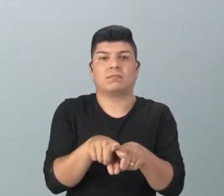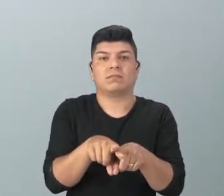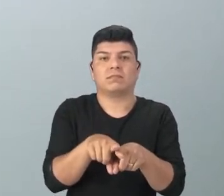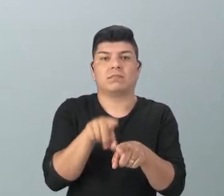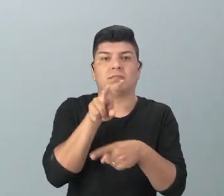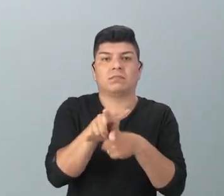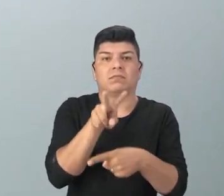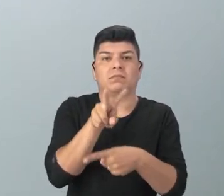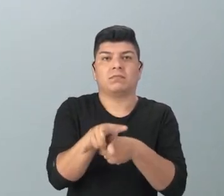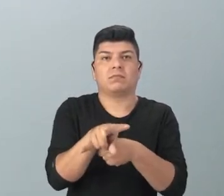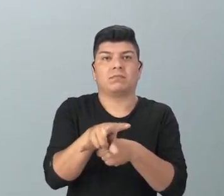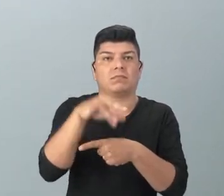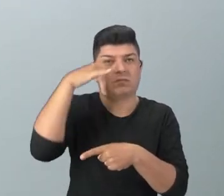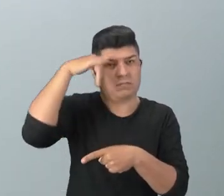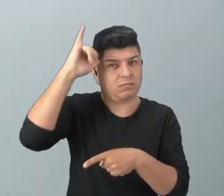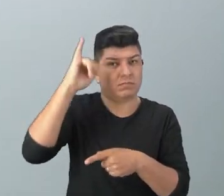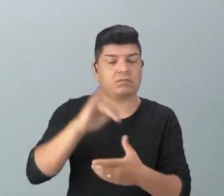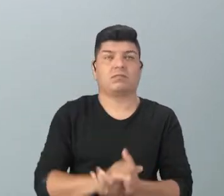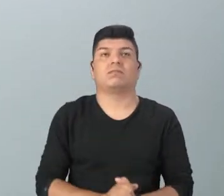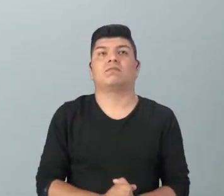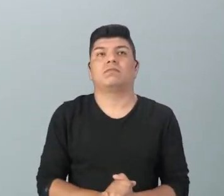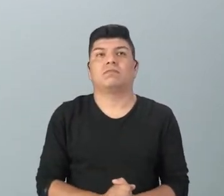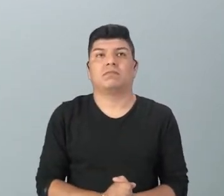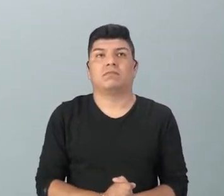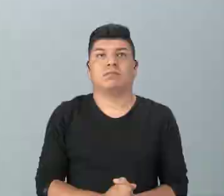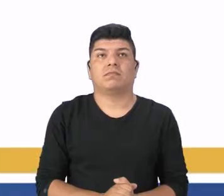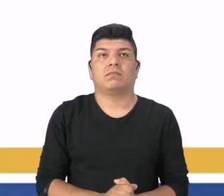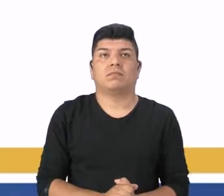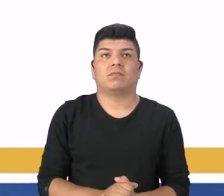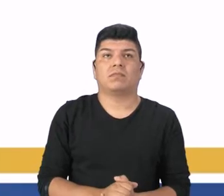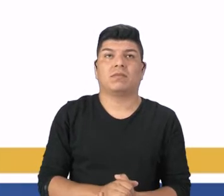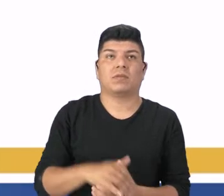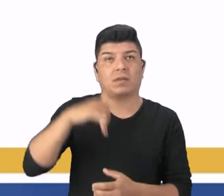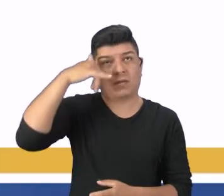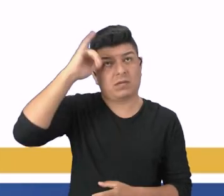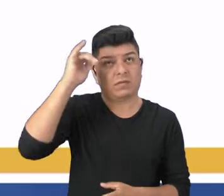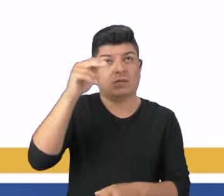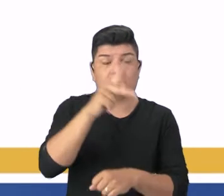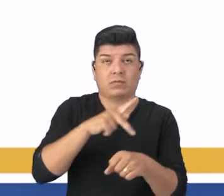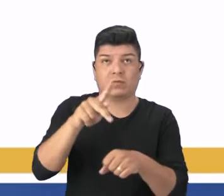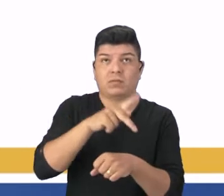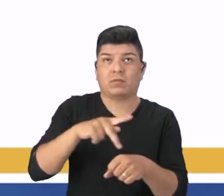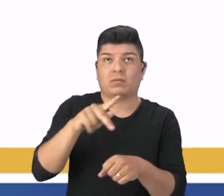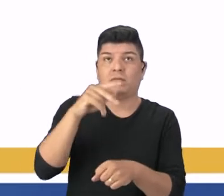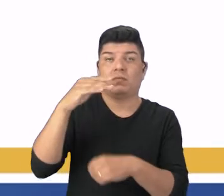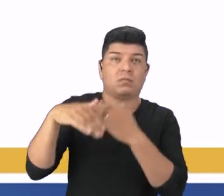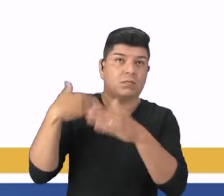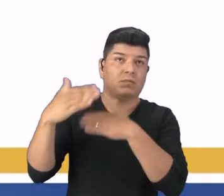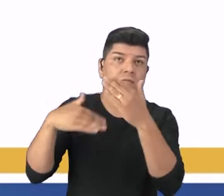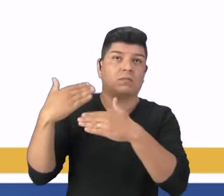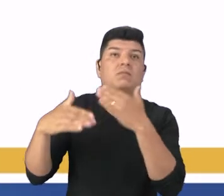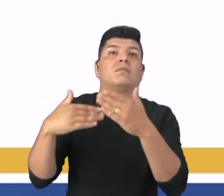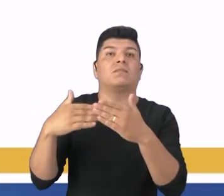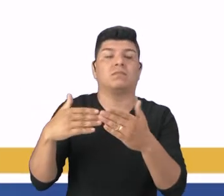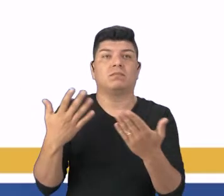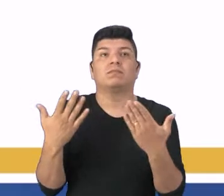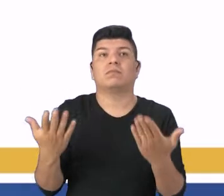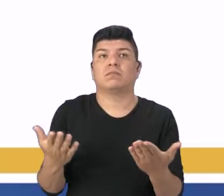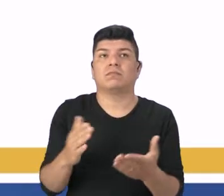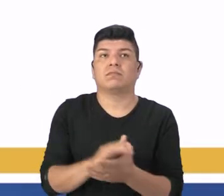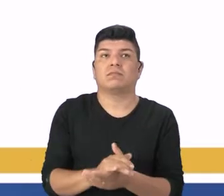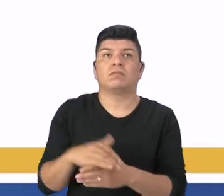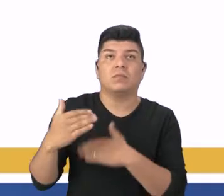criação agropecuária. Agricultura nos países desenvolvidos, vamos ver isso, e depois nos países subdesenvolvidos.